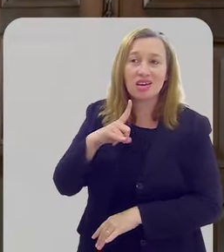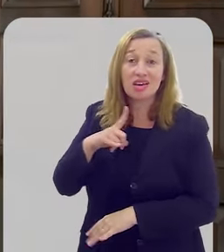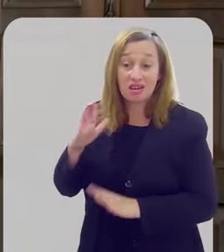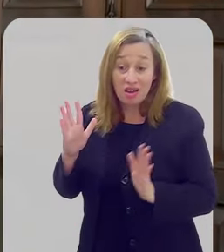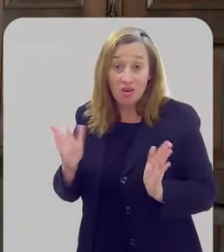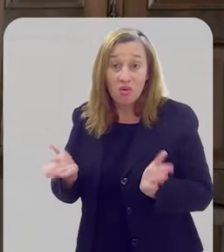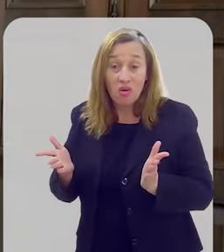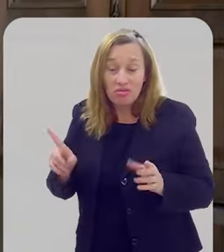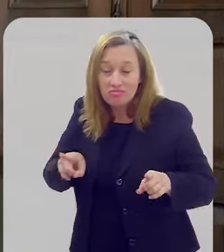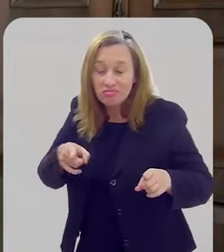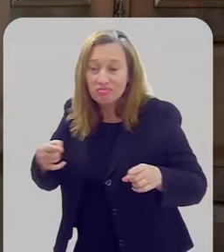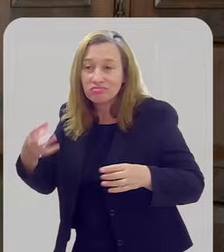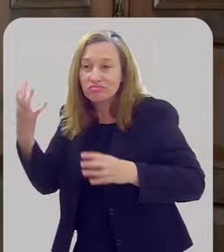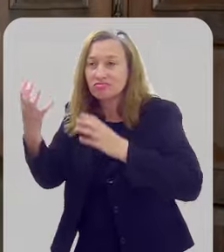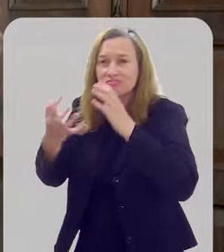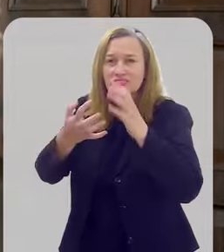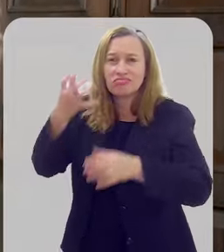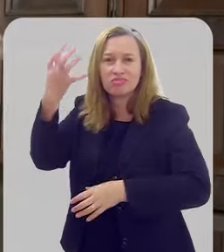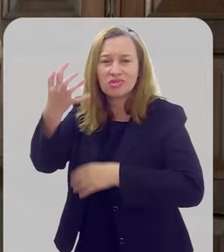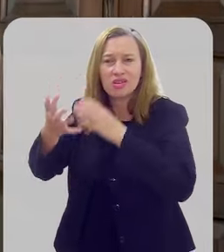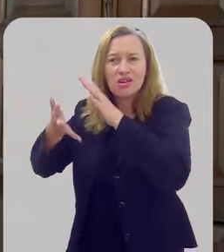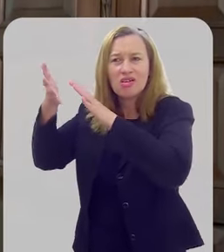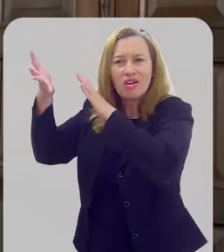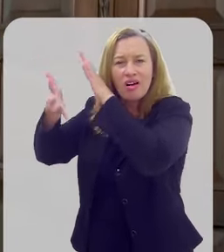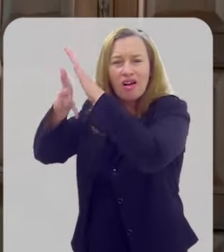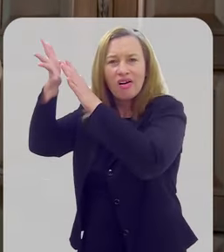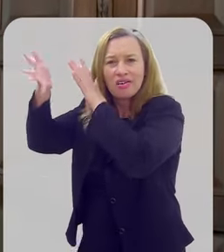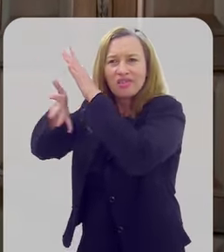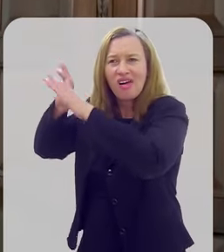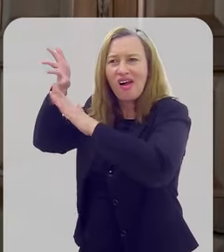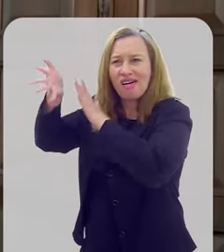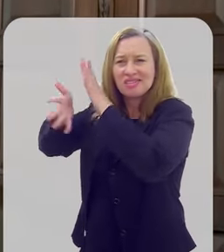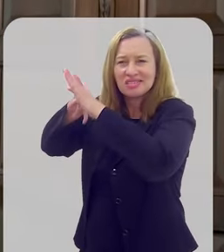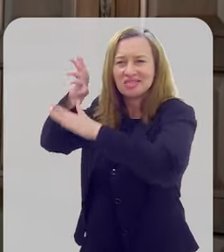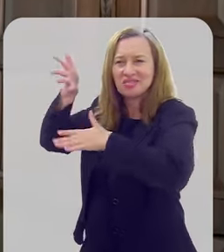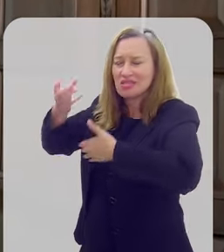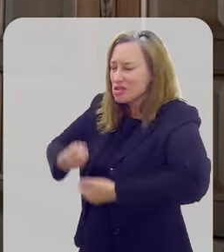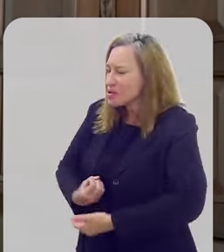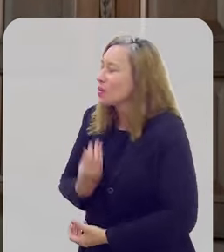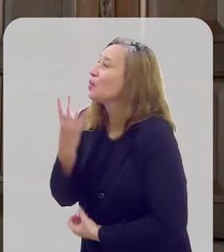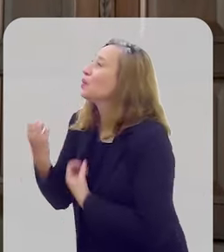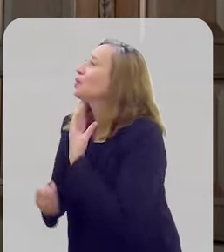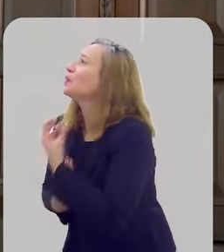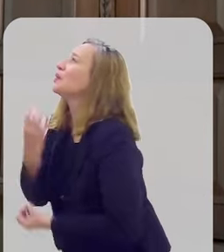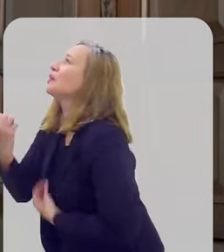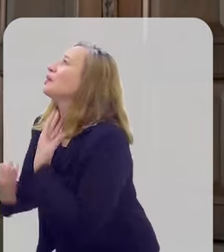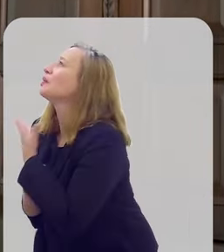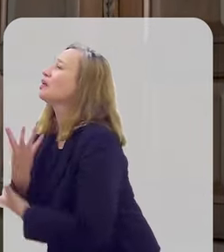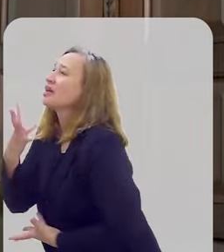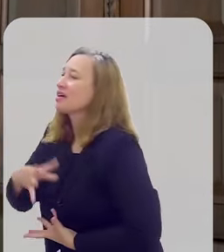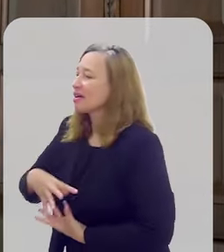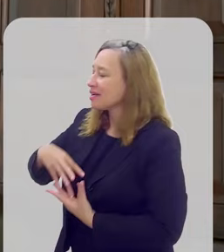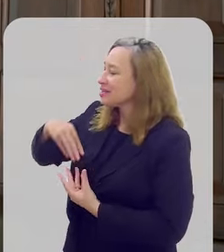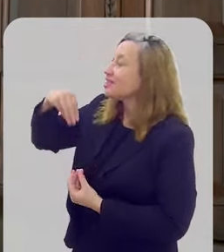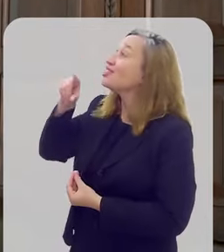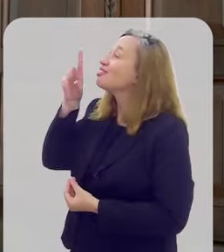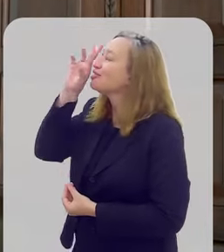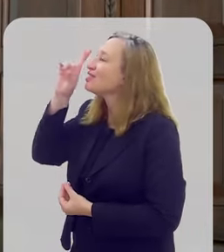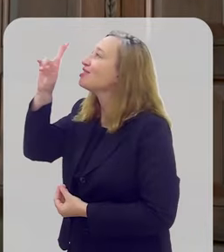palavras as que eu canto agora saind do Fundo de minha